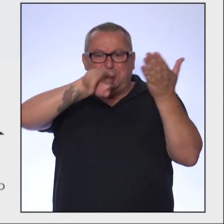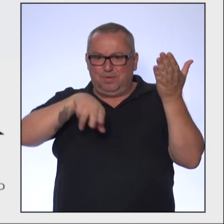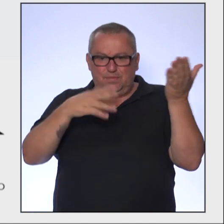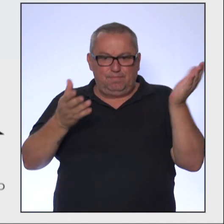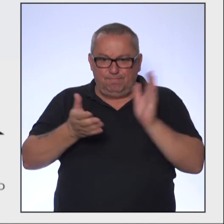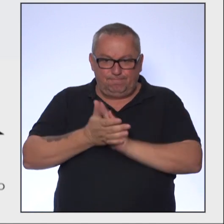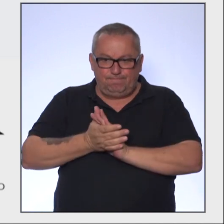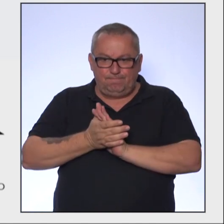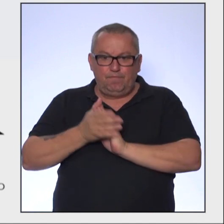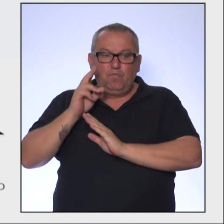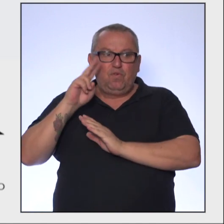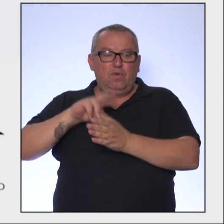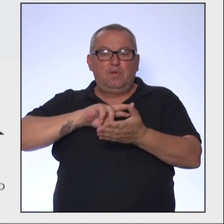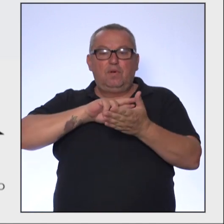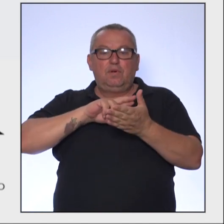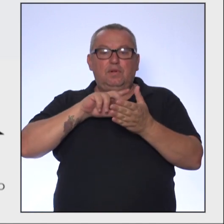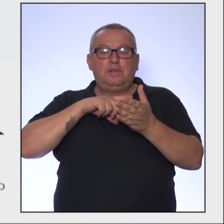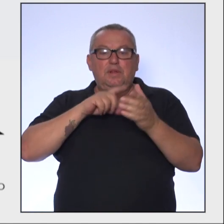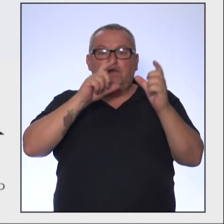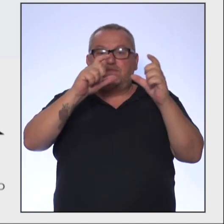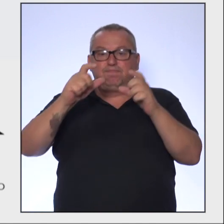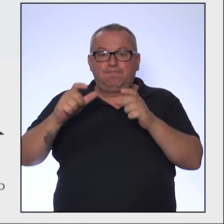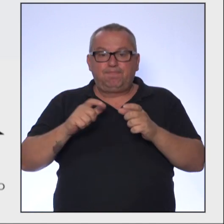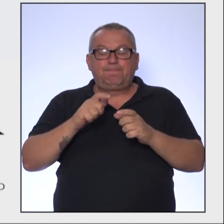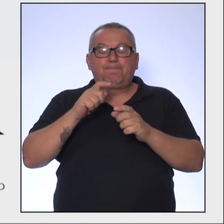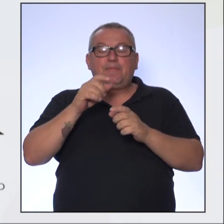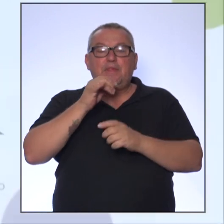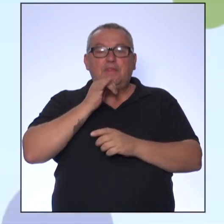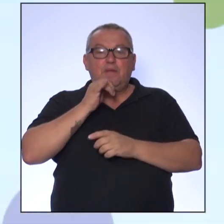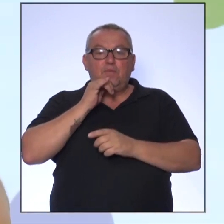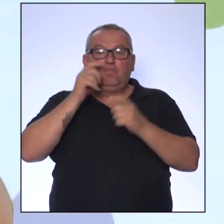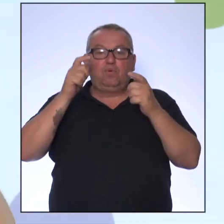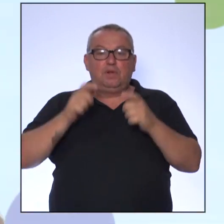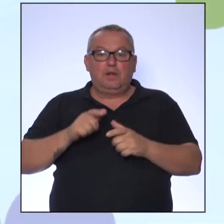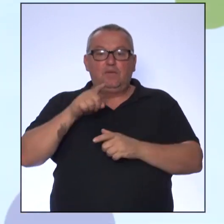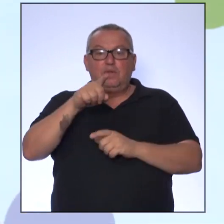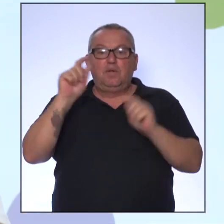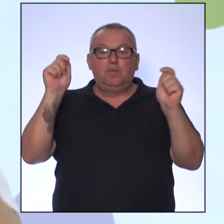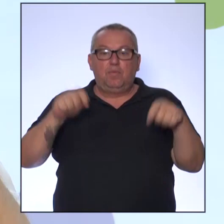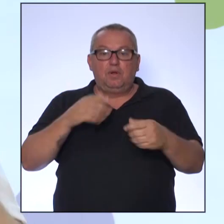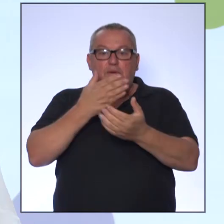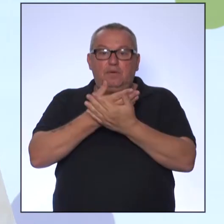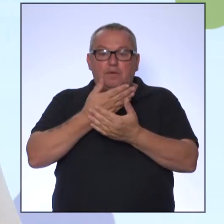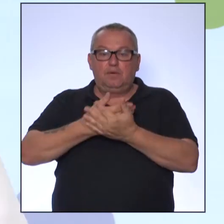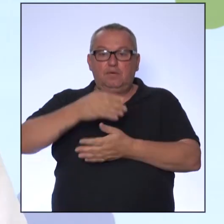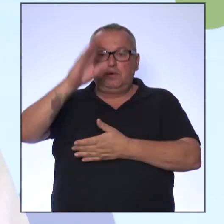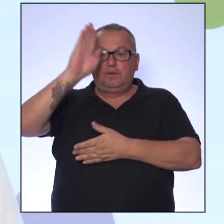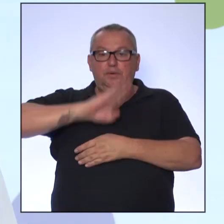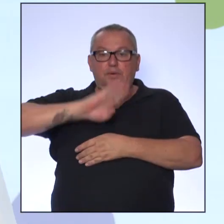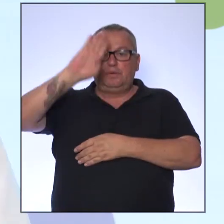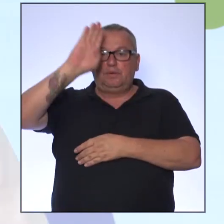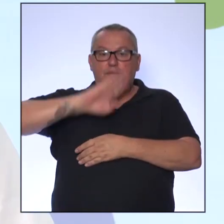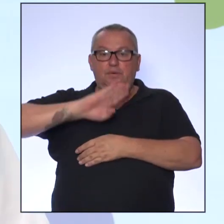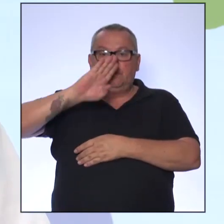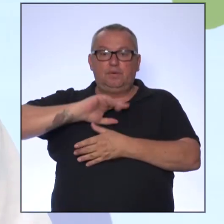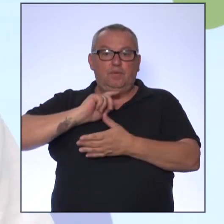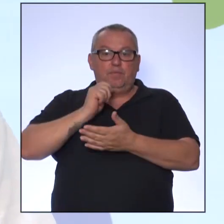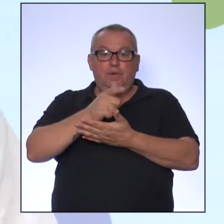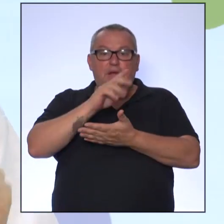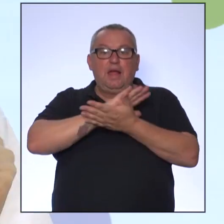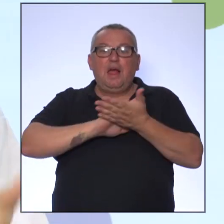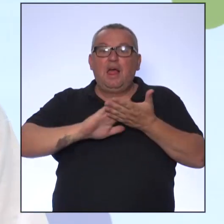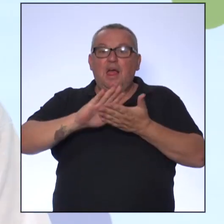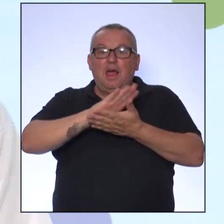Unifesp. Veja, são diversos exemplos de lugares que você pode estudar gratuitamente, não paga